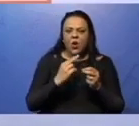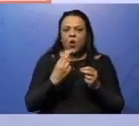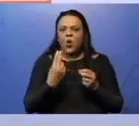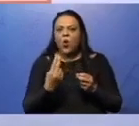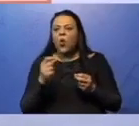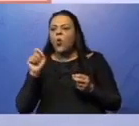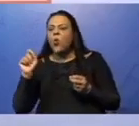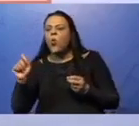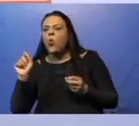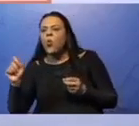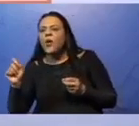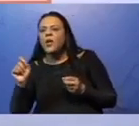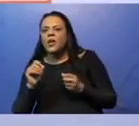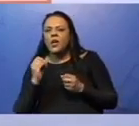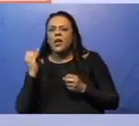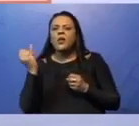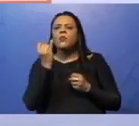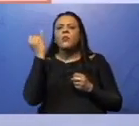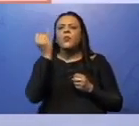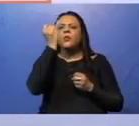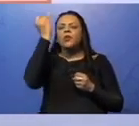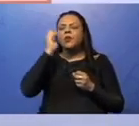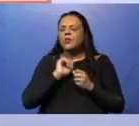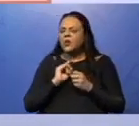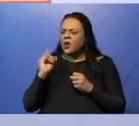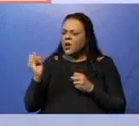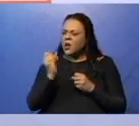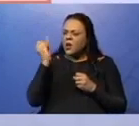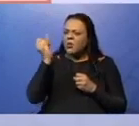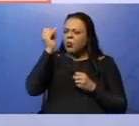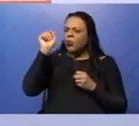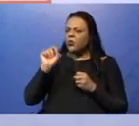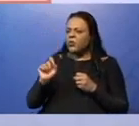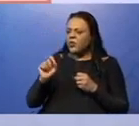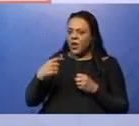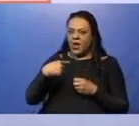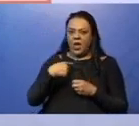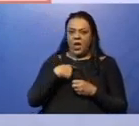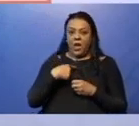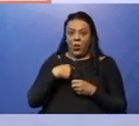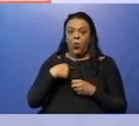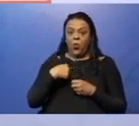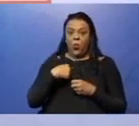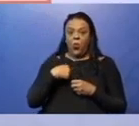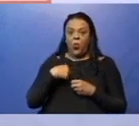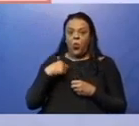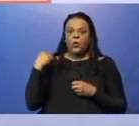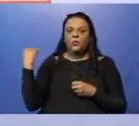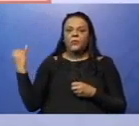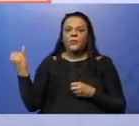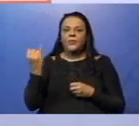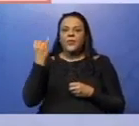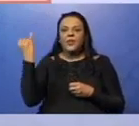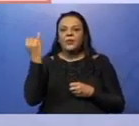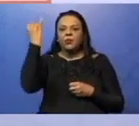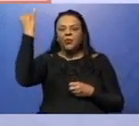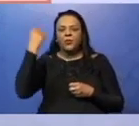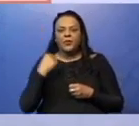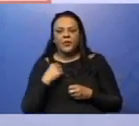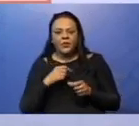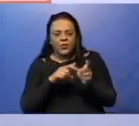Eu. Embora ele não tenha aparecido lá, né, eu sei que é o eu, é aquele tipo de sujeito que nós vimos que se chama